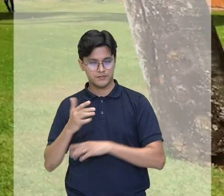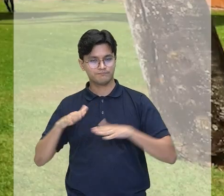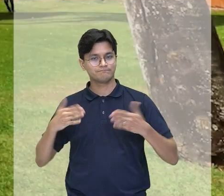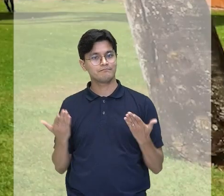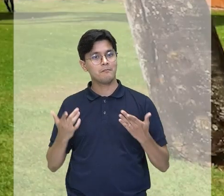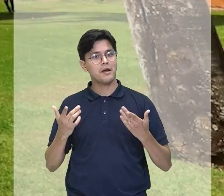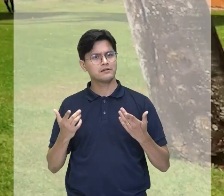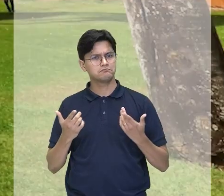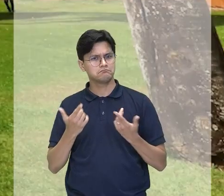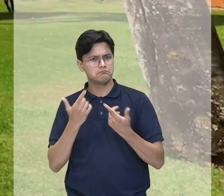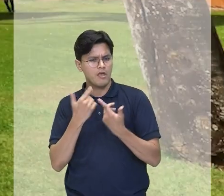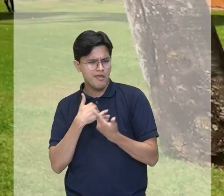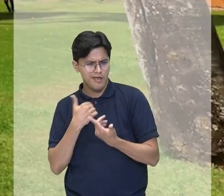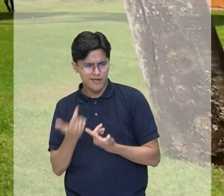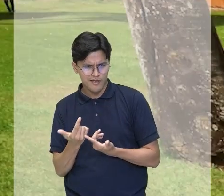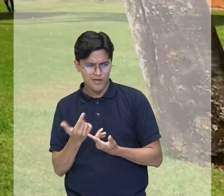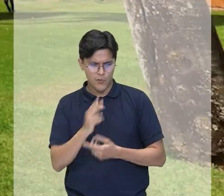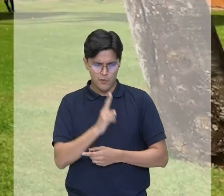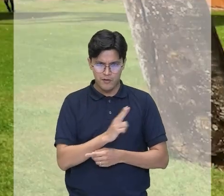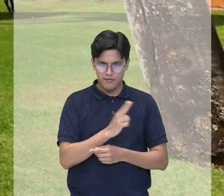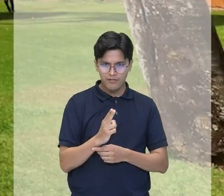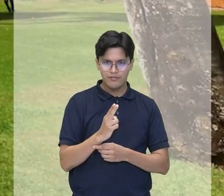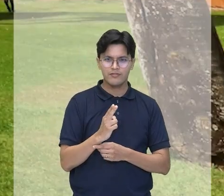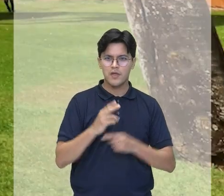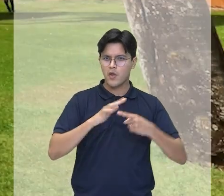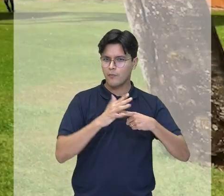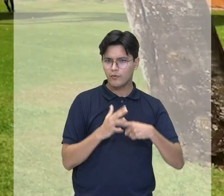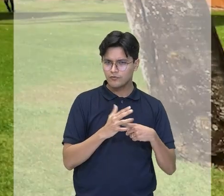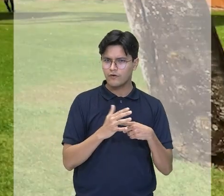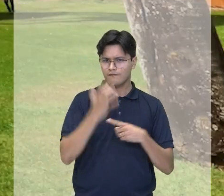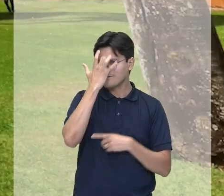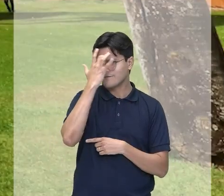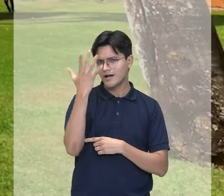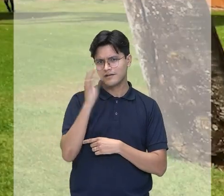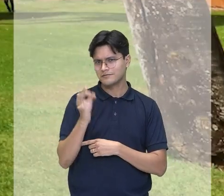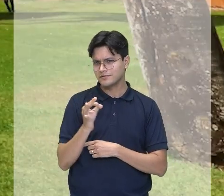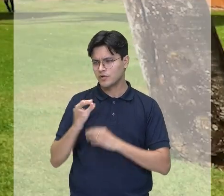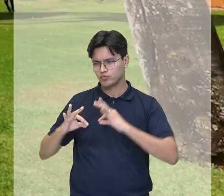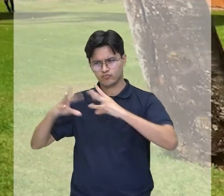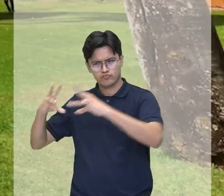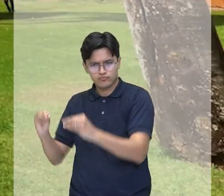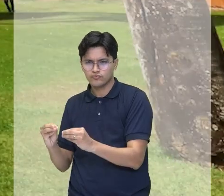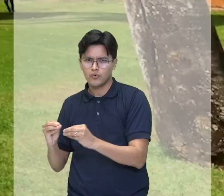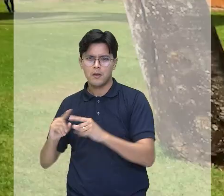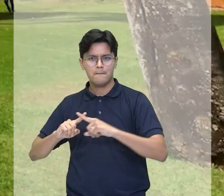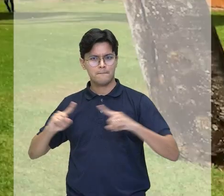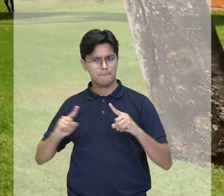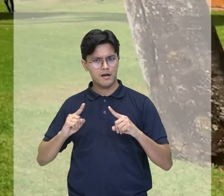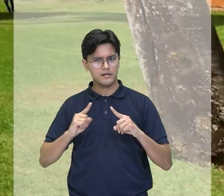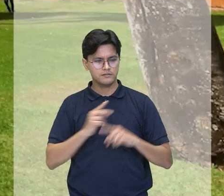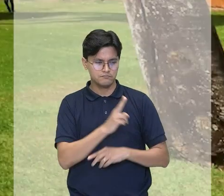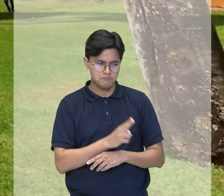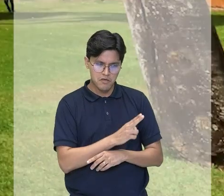benzendo cachorro. Benzer motor é fácil, todo mundo faz isso, mas benzer um cachorro?